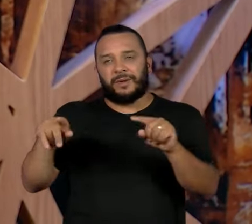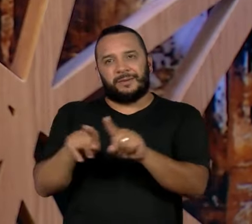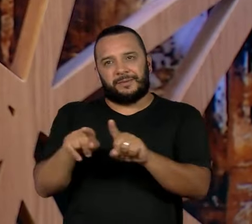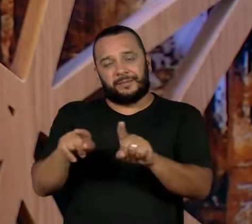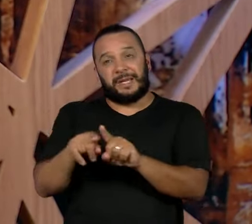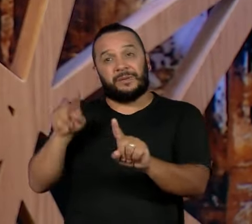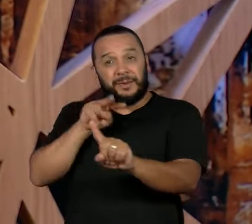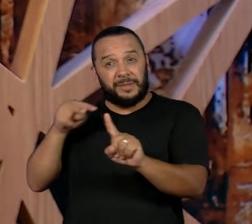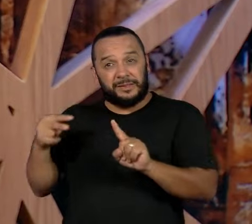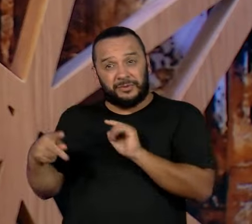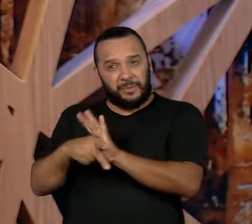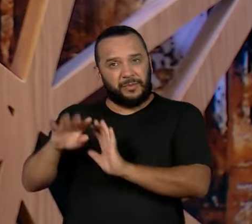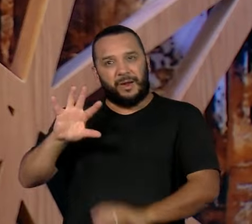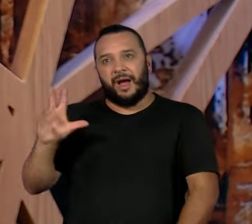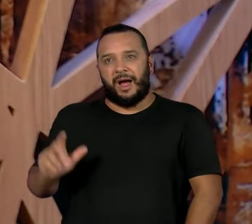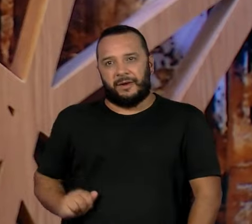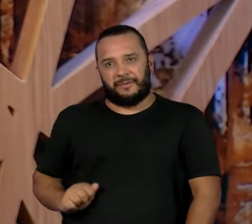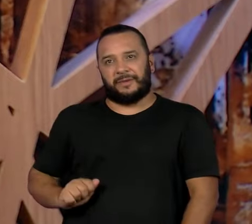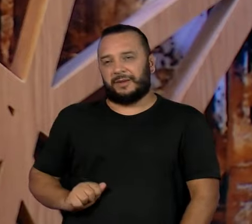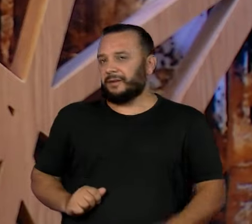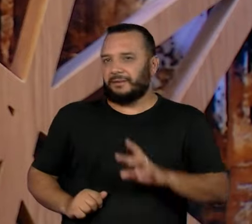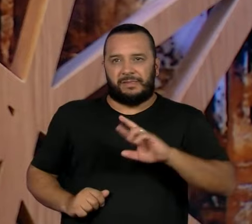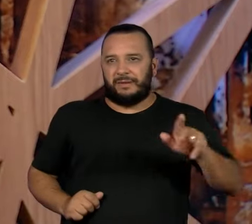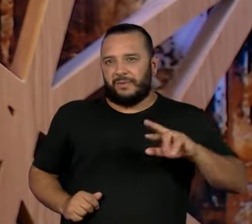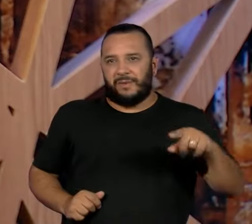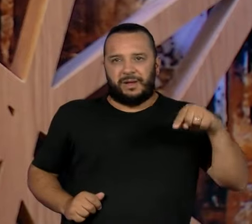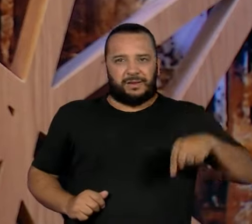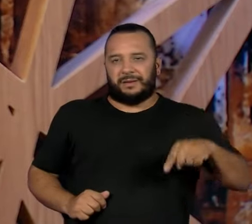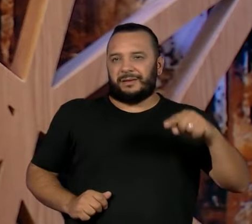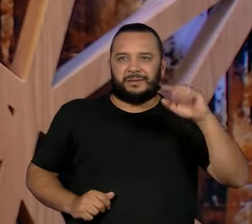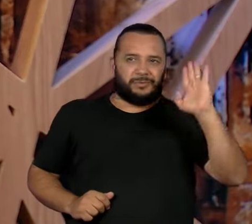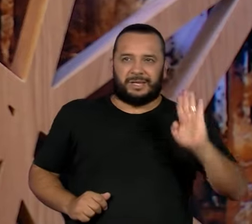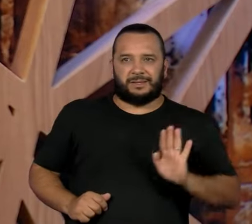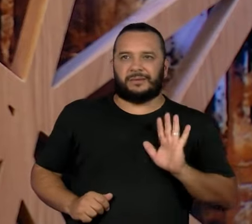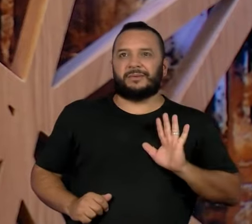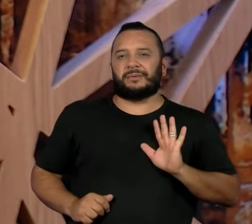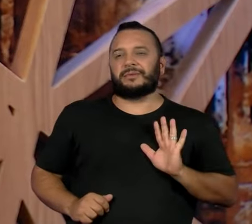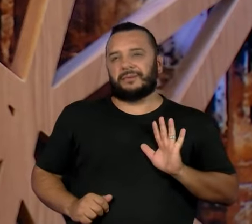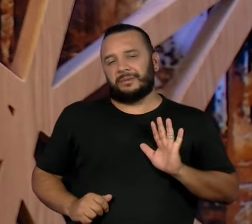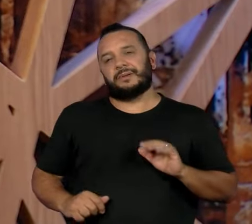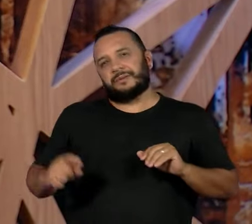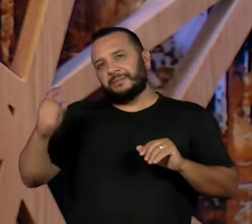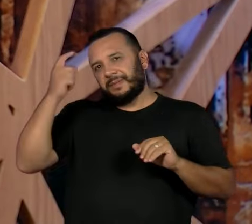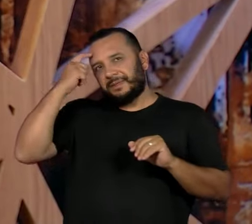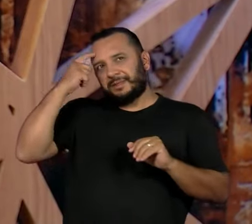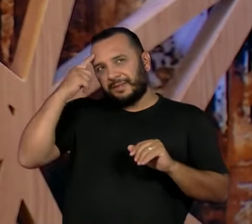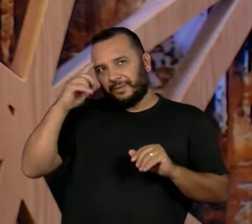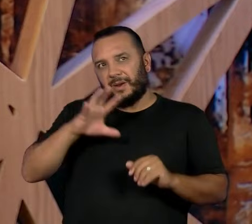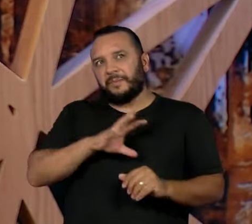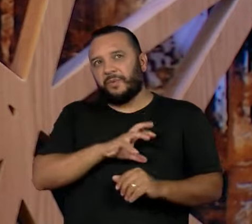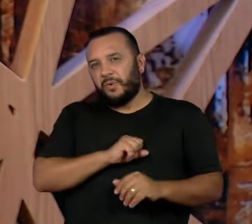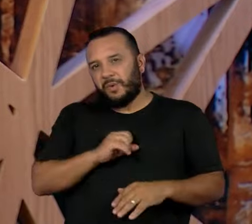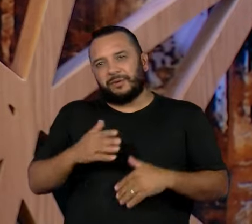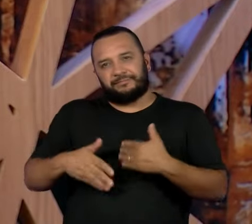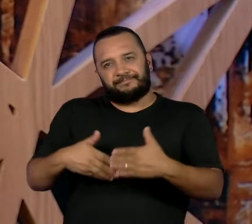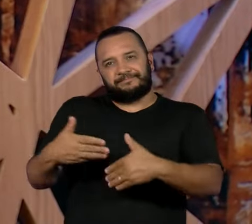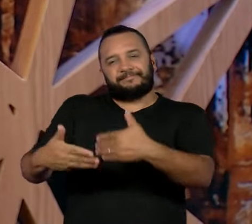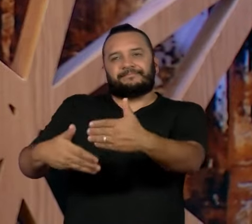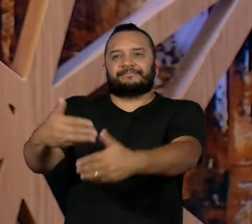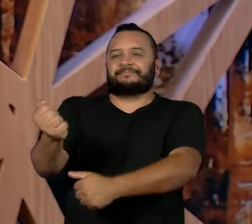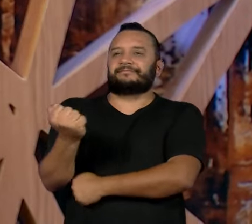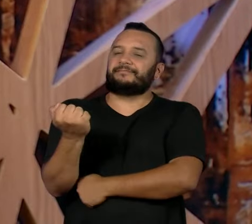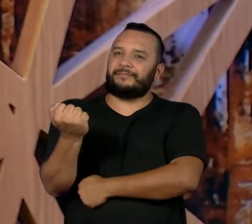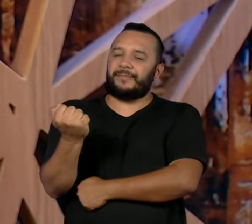mais olhando para os modos ocidentais de amar, mas redescobrindo, redefinindo o amor nessa travessia, né? Porque a grande questão